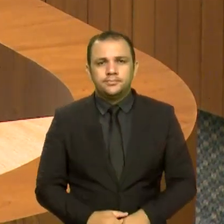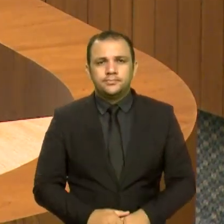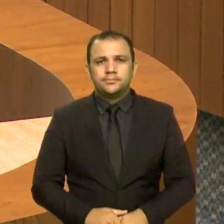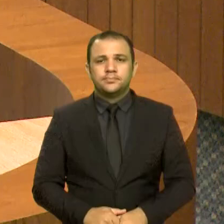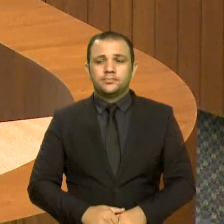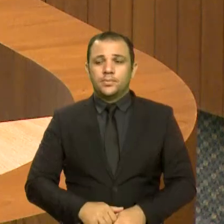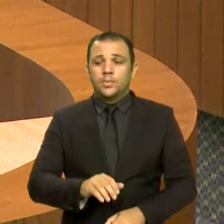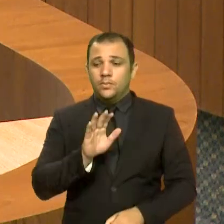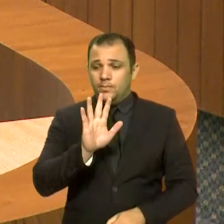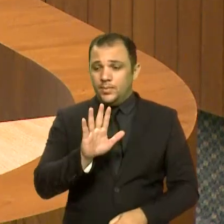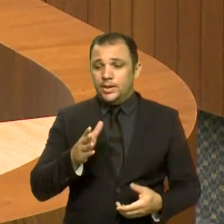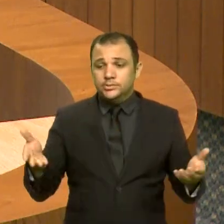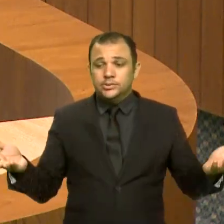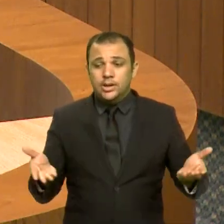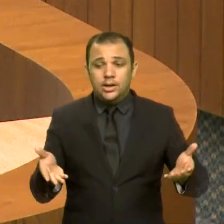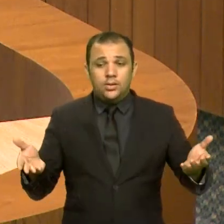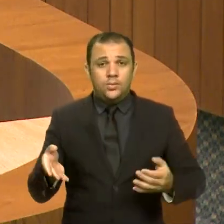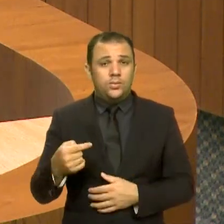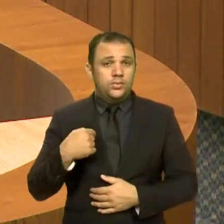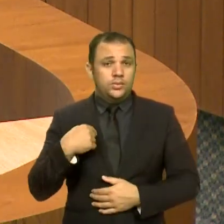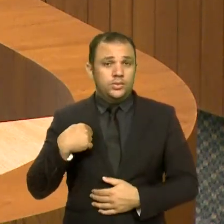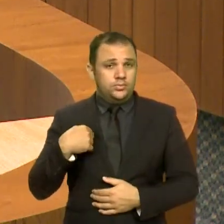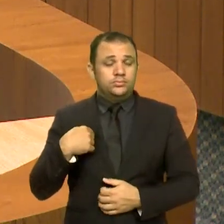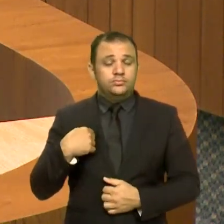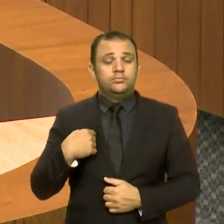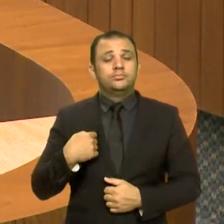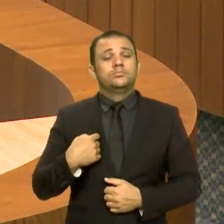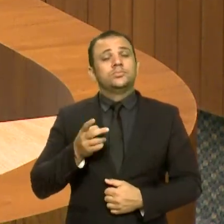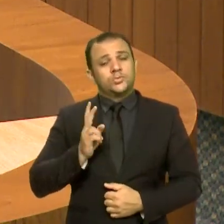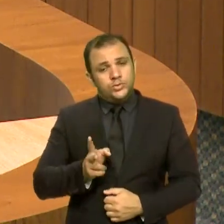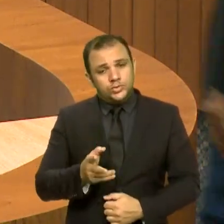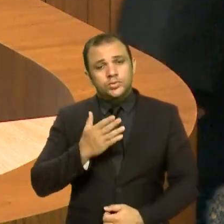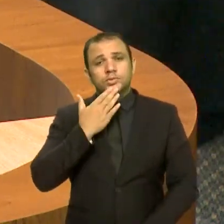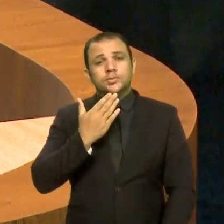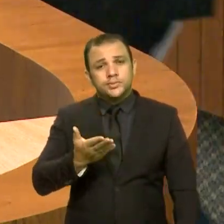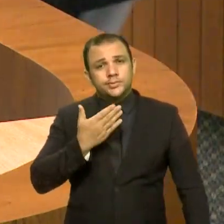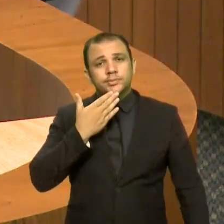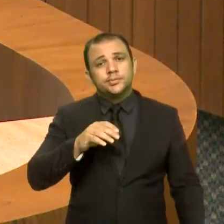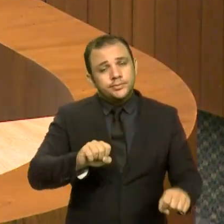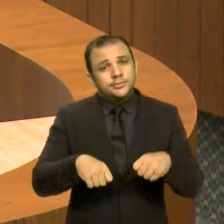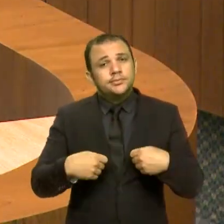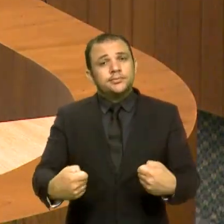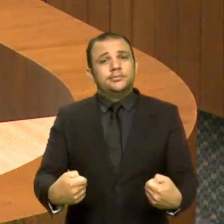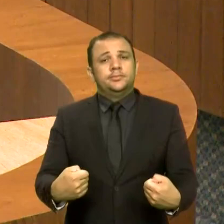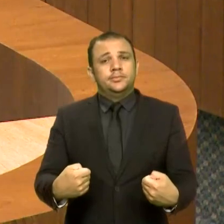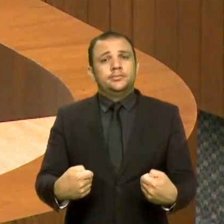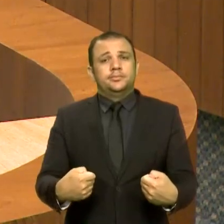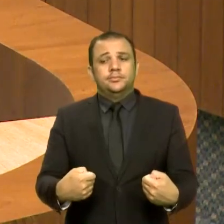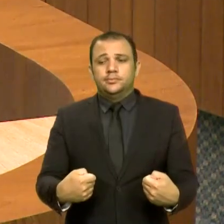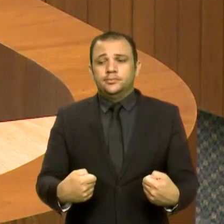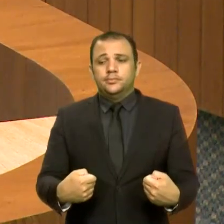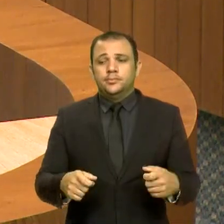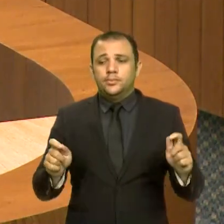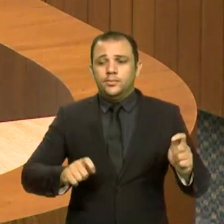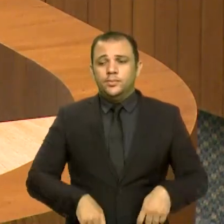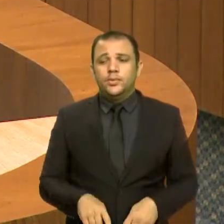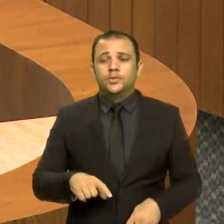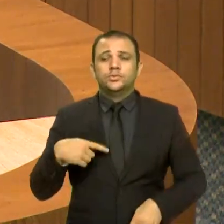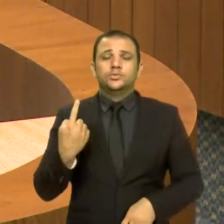Mas neste momento, o deputado Hélio ainda insiste, ainda tenta, na medida do possível, para que nós